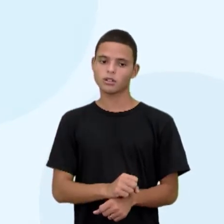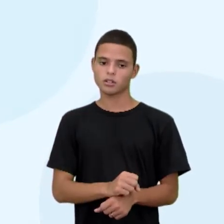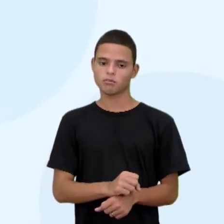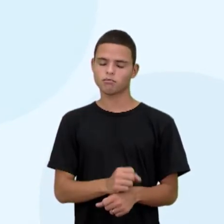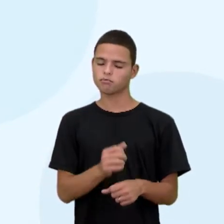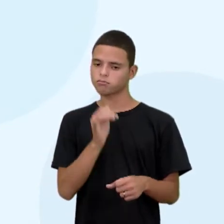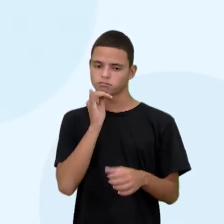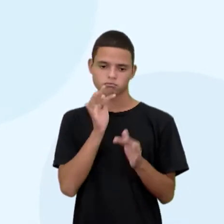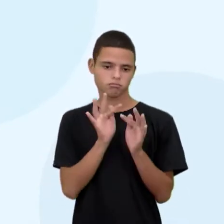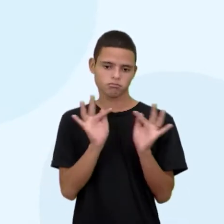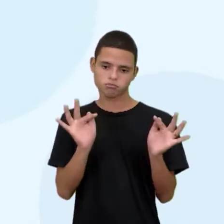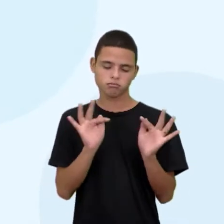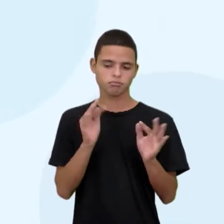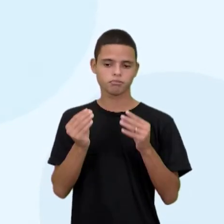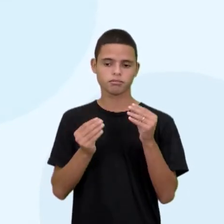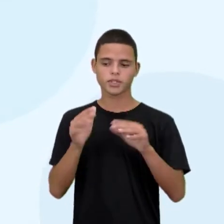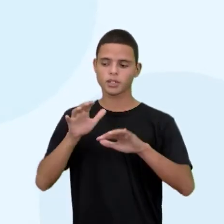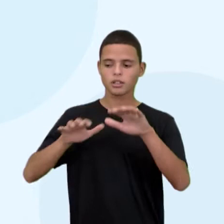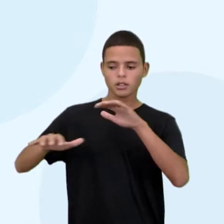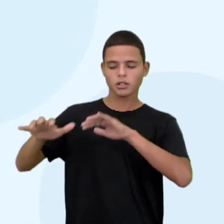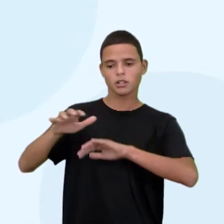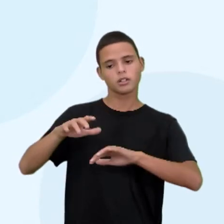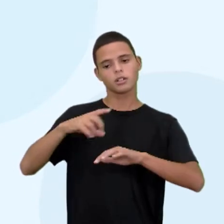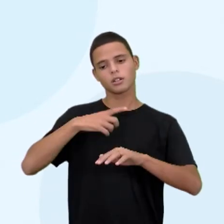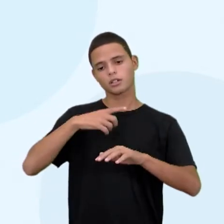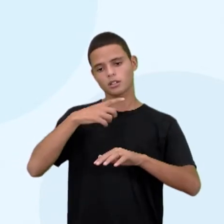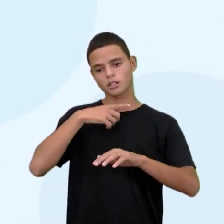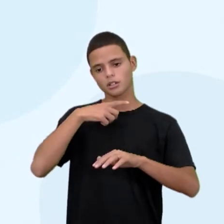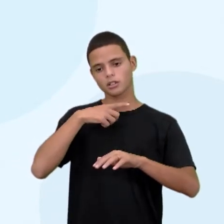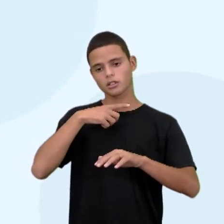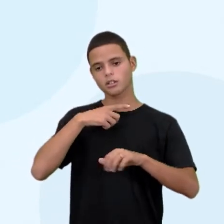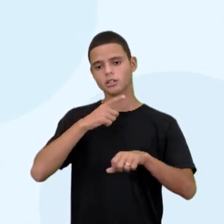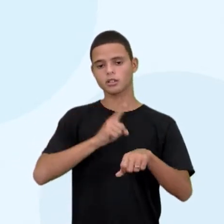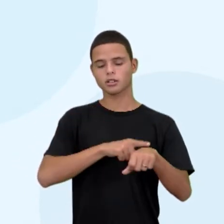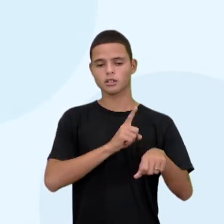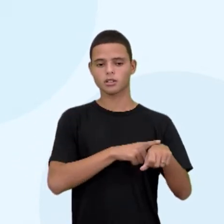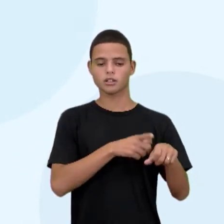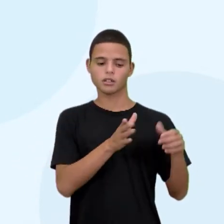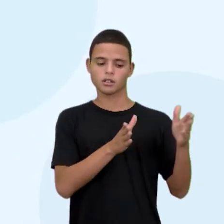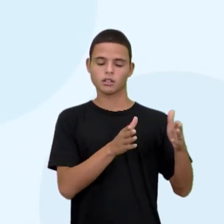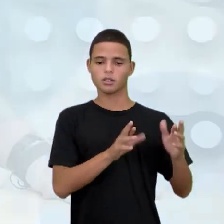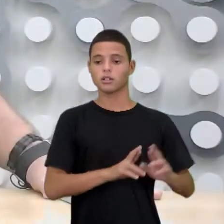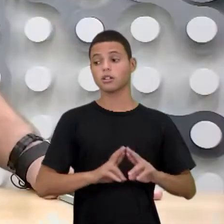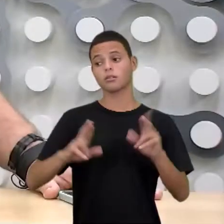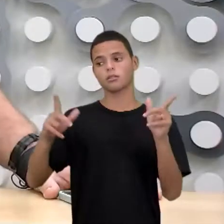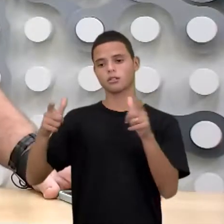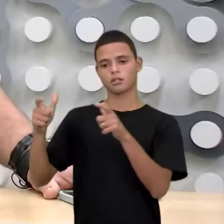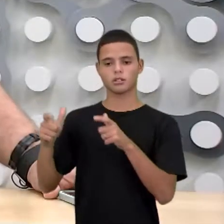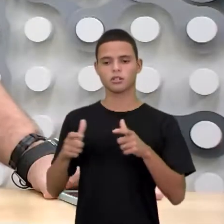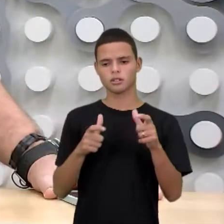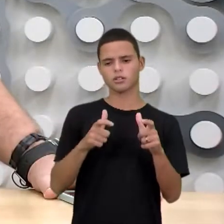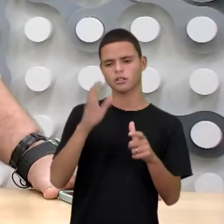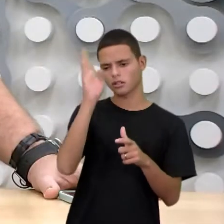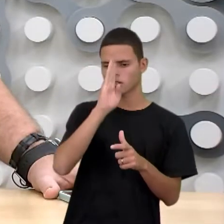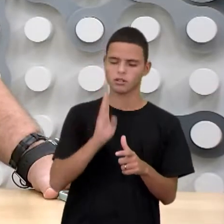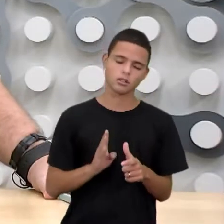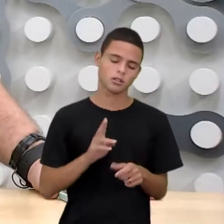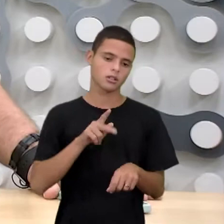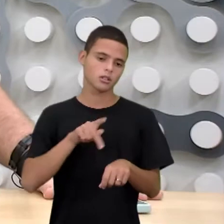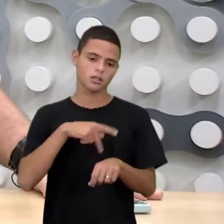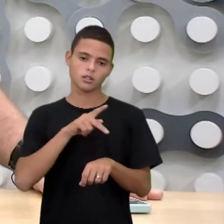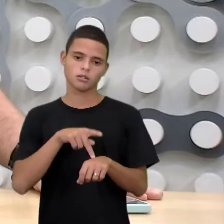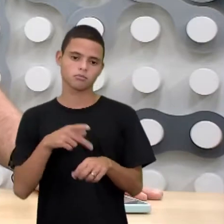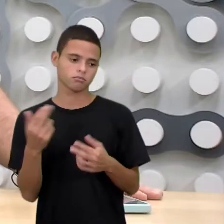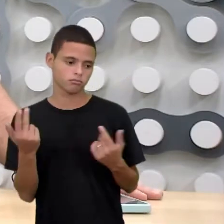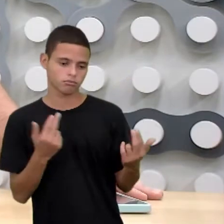como a demografia se comporta de maneira, tempo e lugares diferentes. Então nós estamos falando do mesmo país, né, na qual